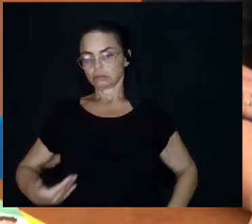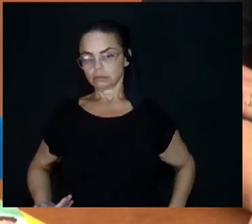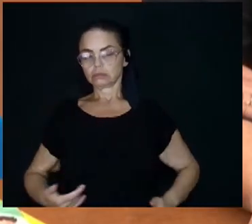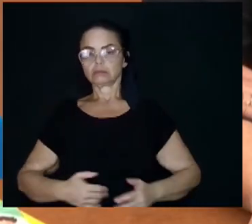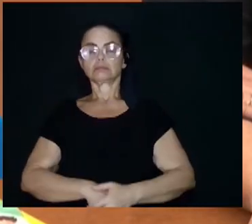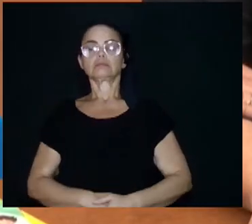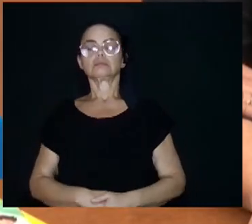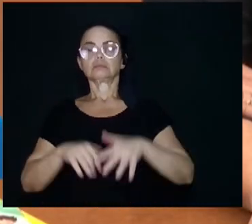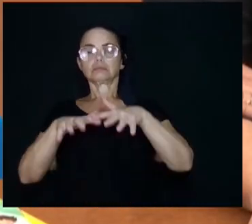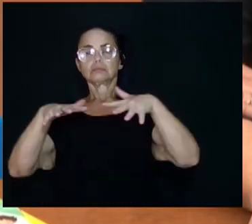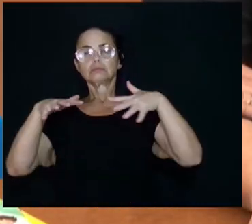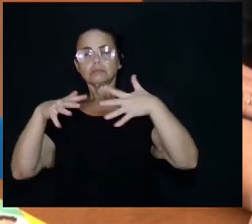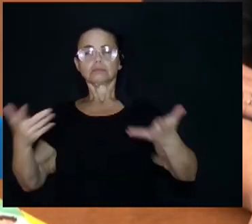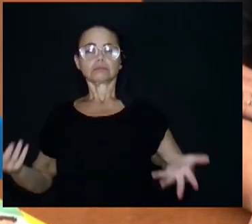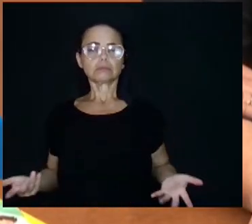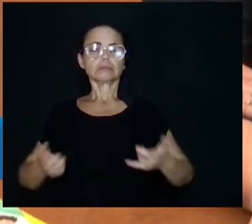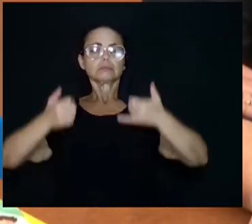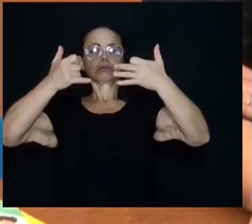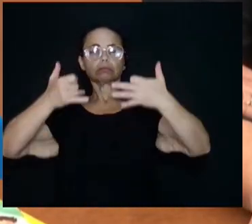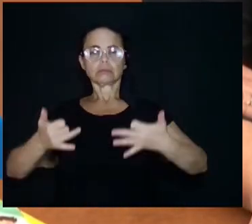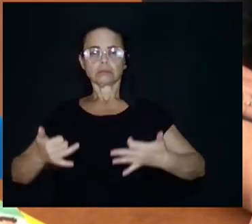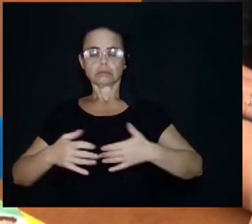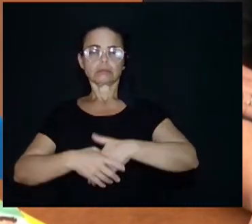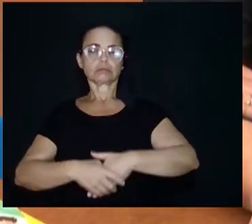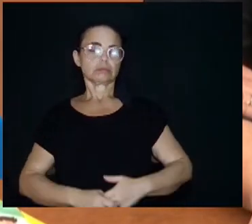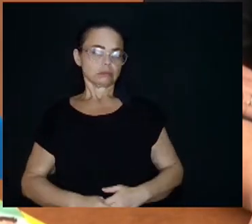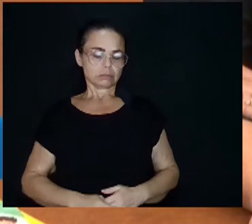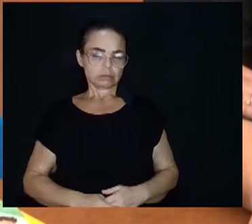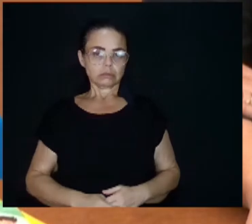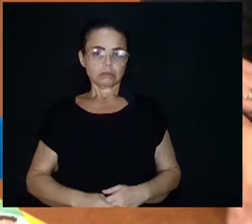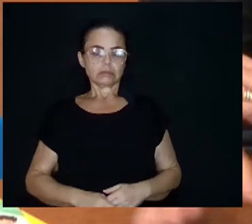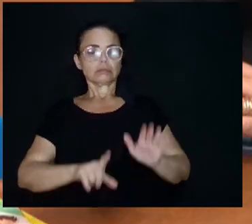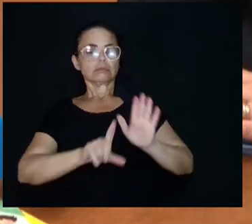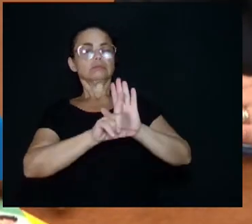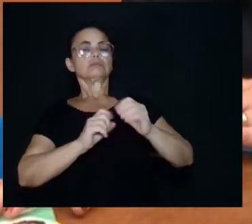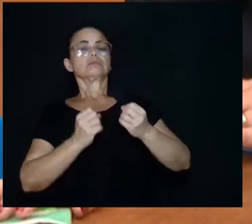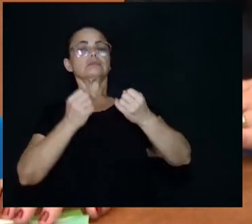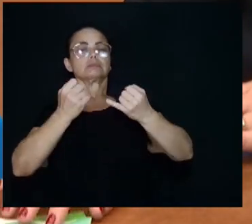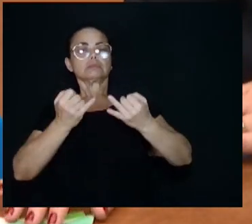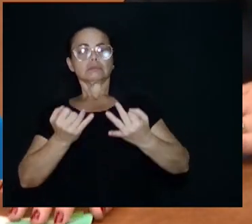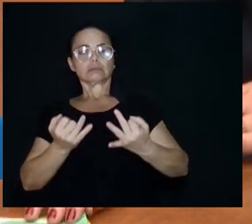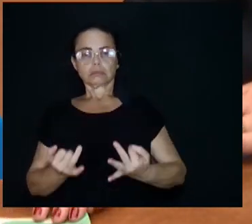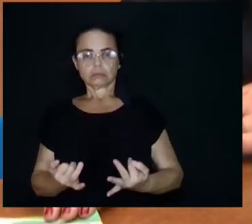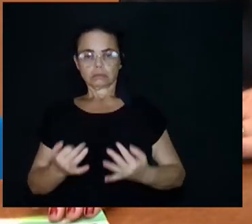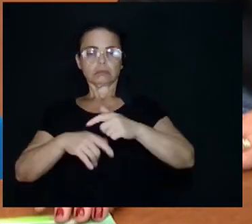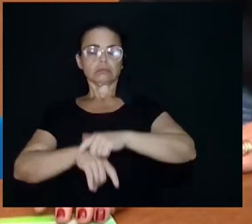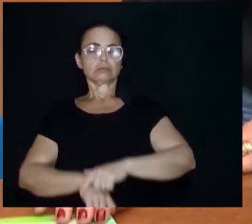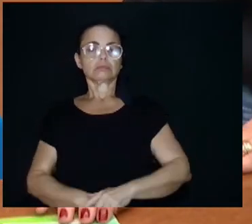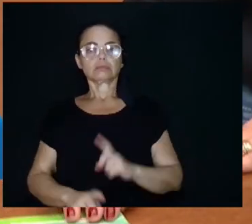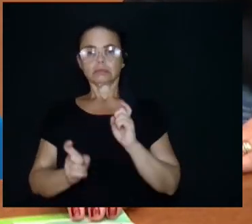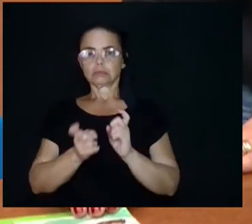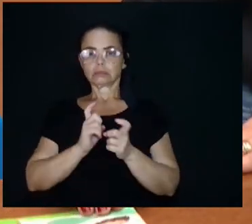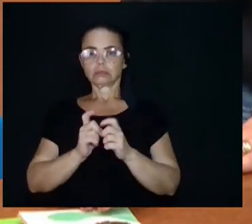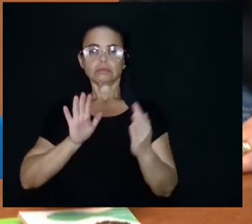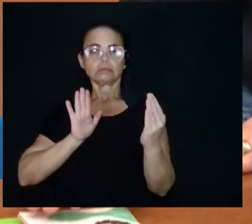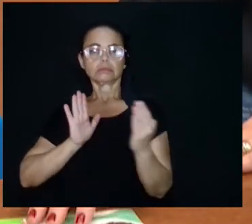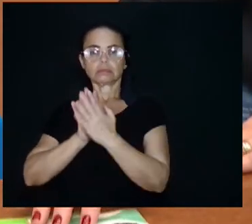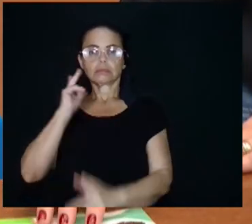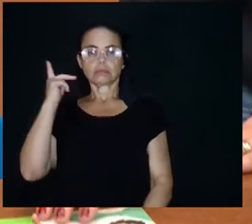pouco sobre a lei. O que acontece? Essa reunião da Frente Parlamentar, ela fica